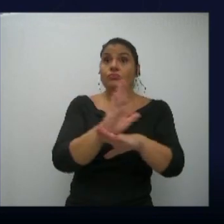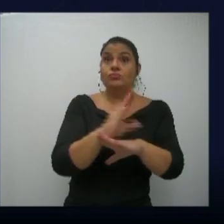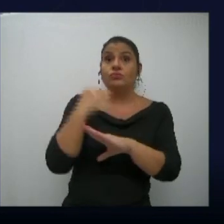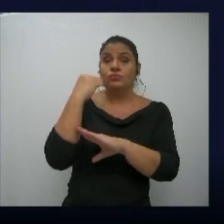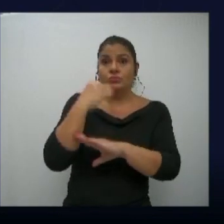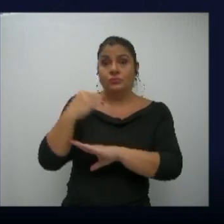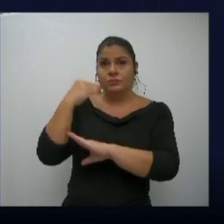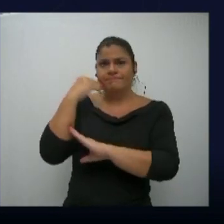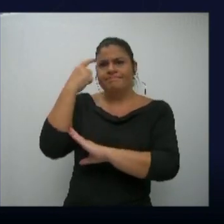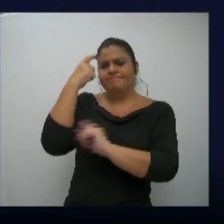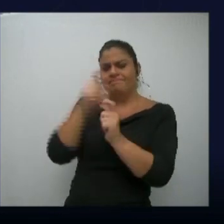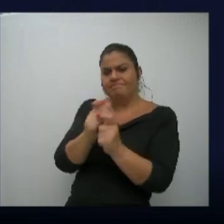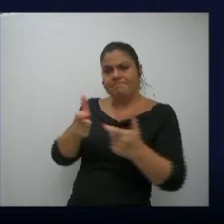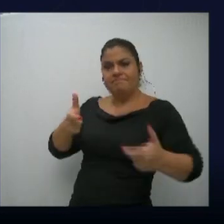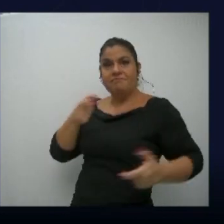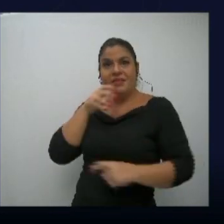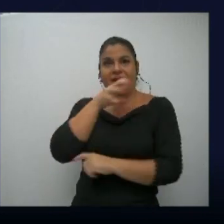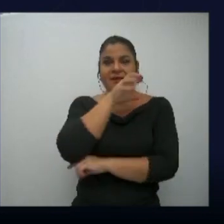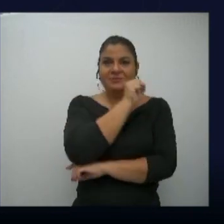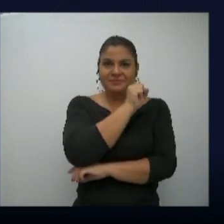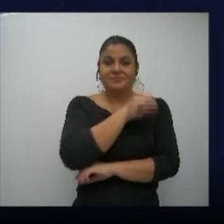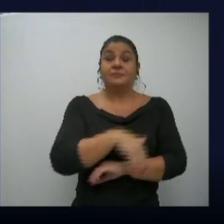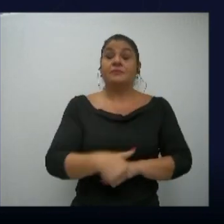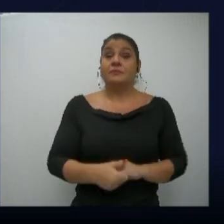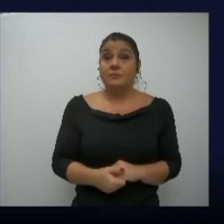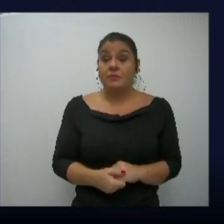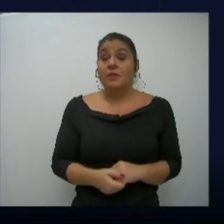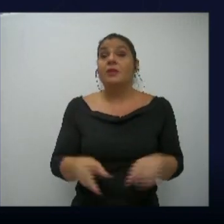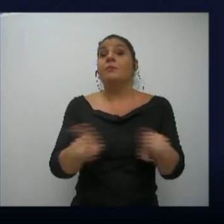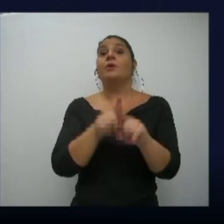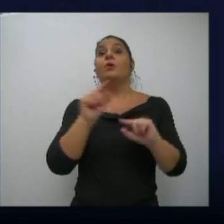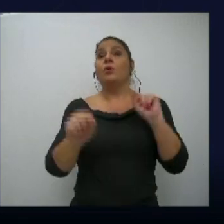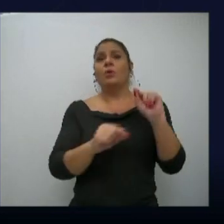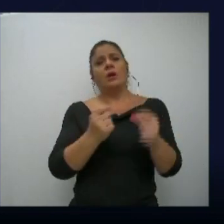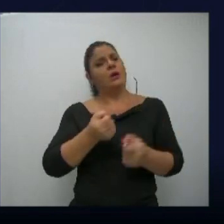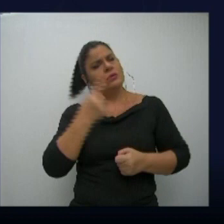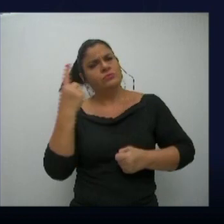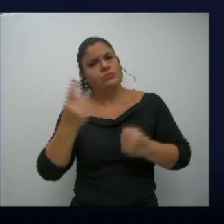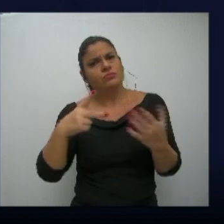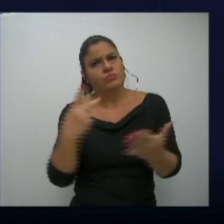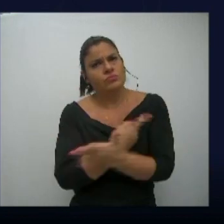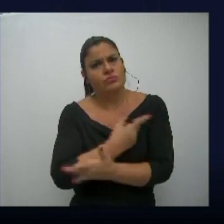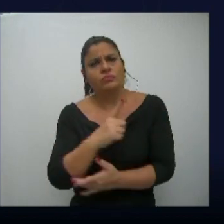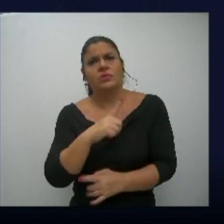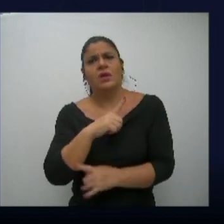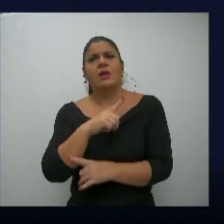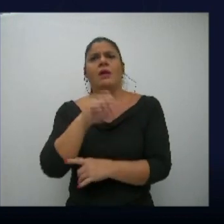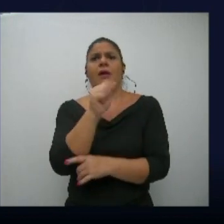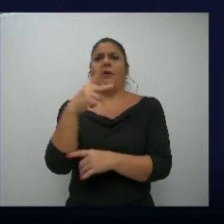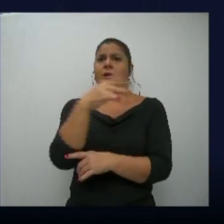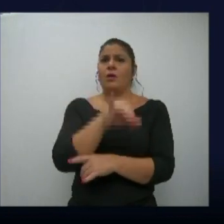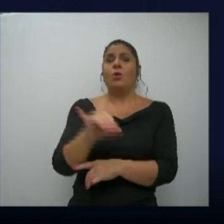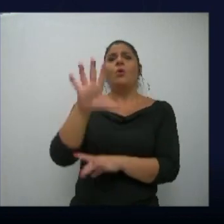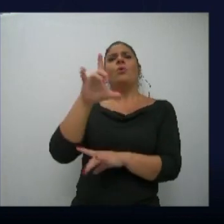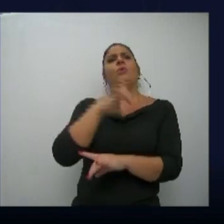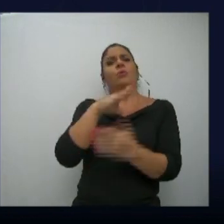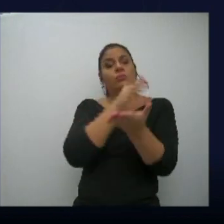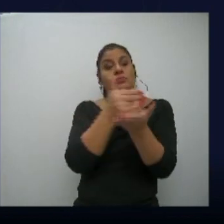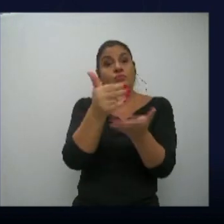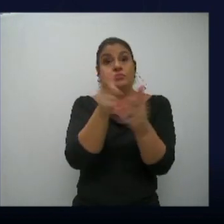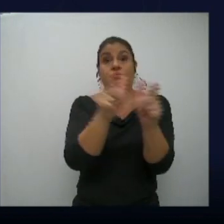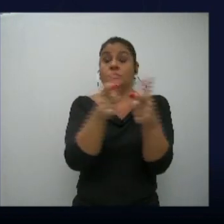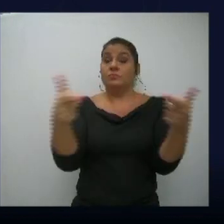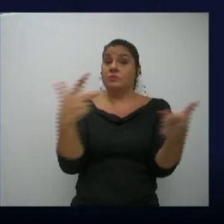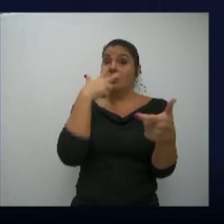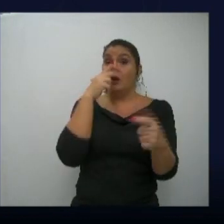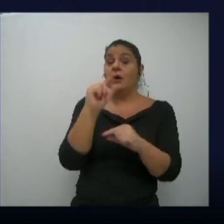experiência para pensar grande andar rápido esse aqui algumas agora alguns vezes quiser aqui o tratamento tiver só o começo de algo muito maior